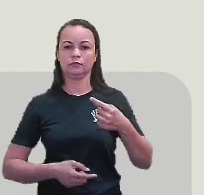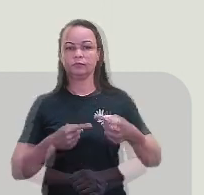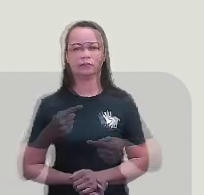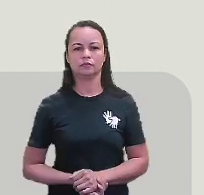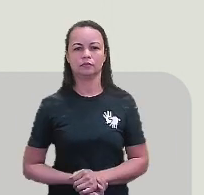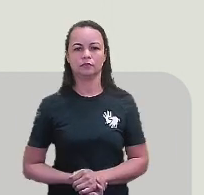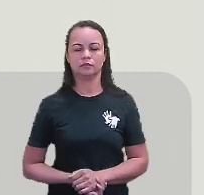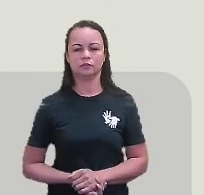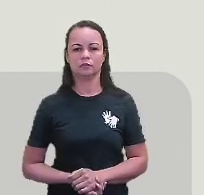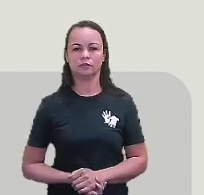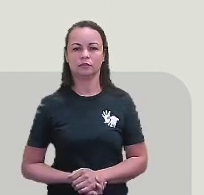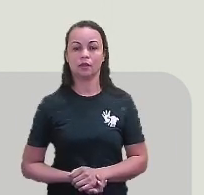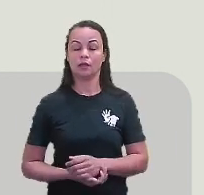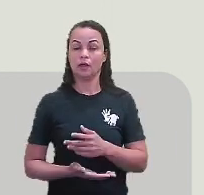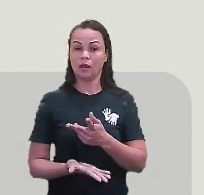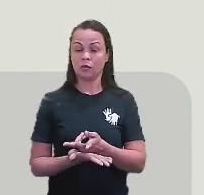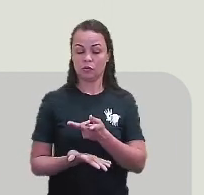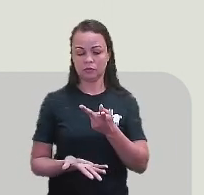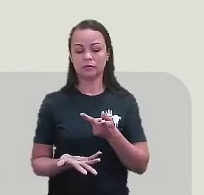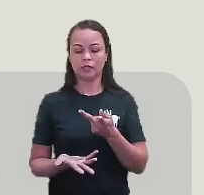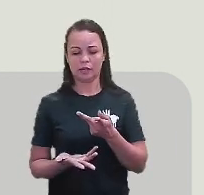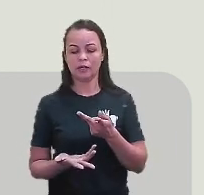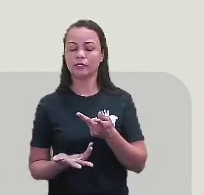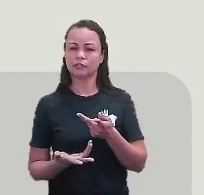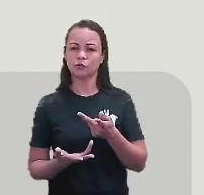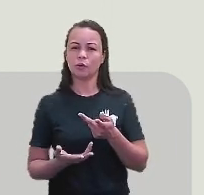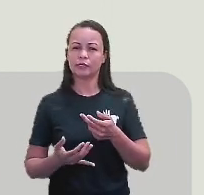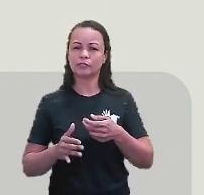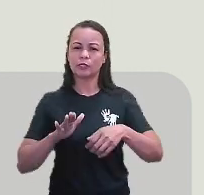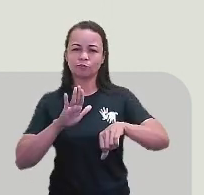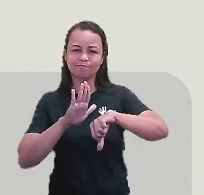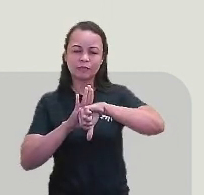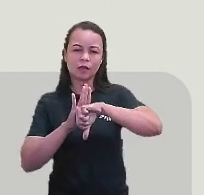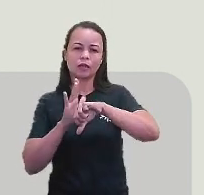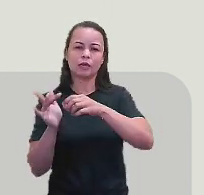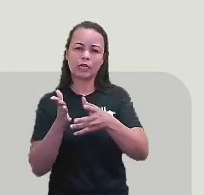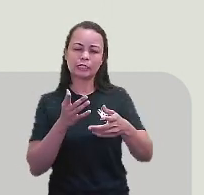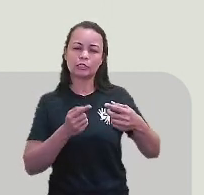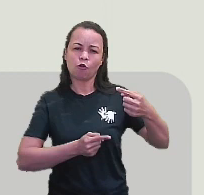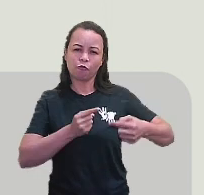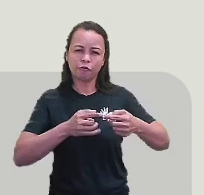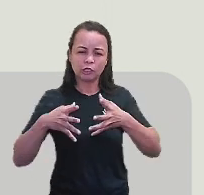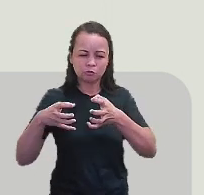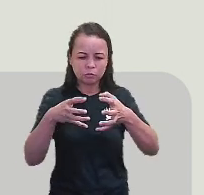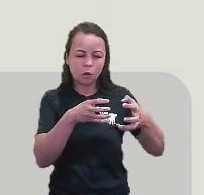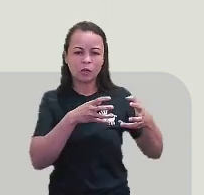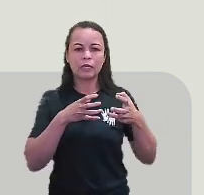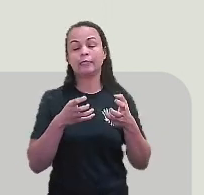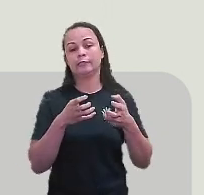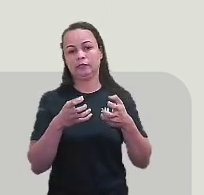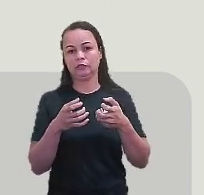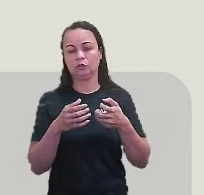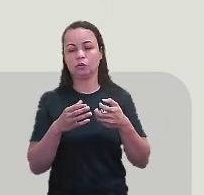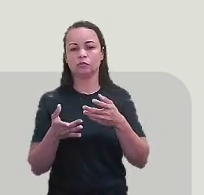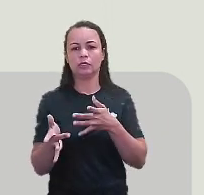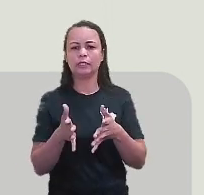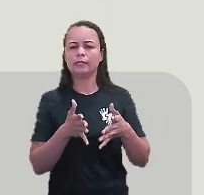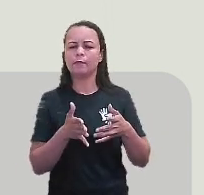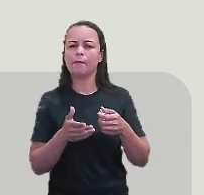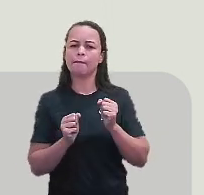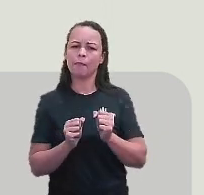Política. Acontecem situações de crise, conflitos políticos e regimes de ditaduras, que podem gerar